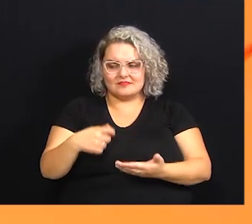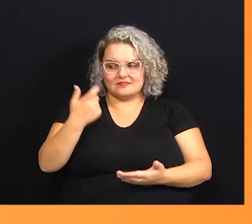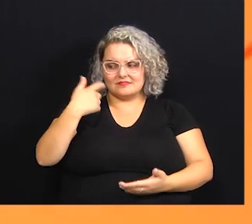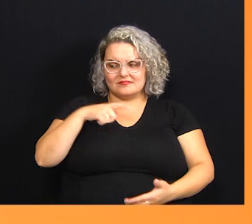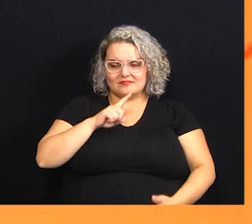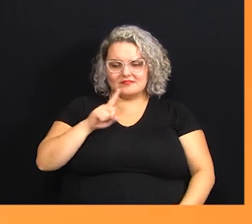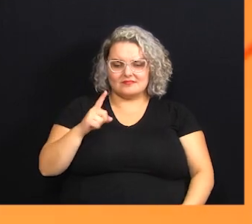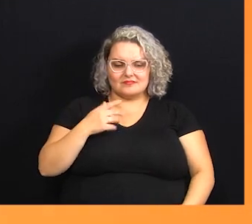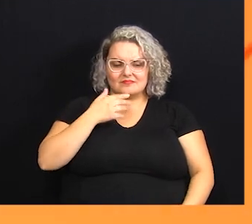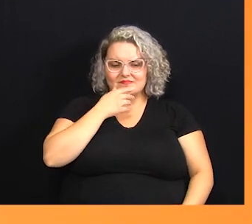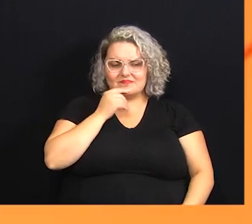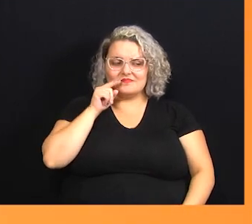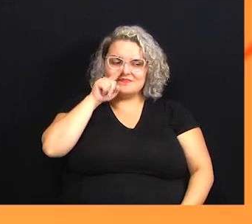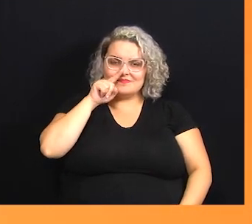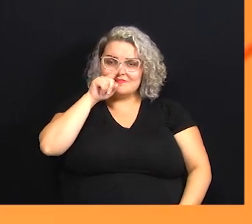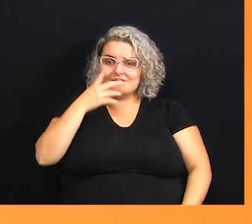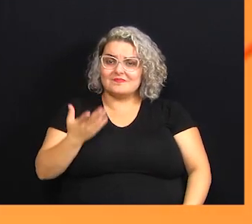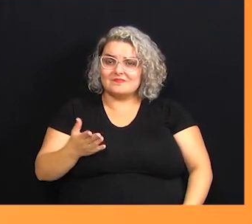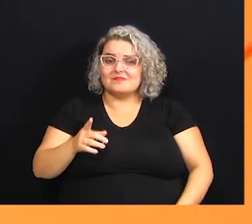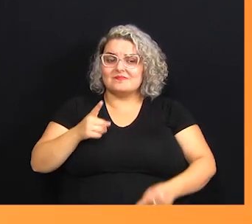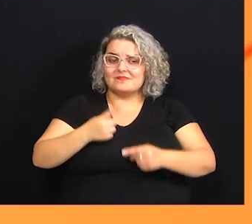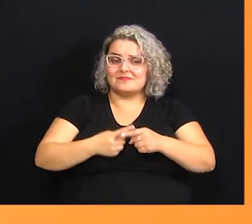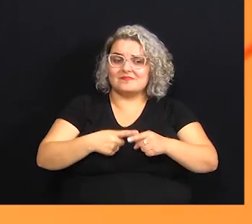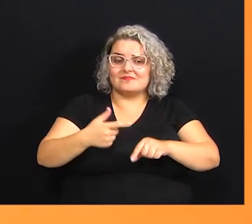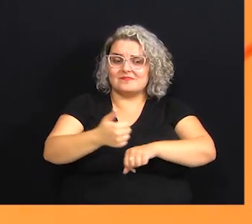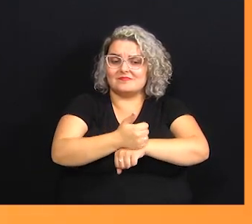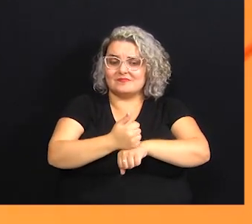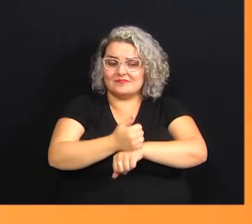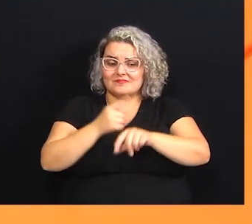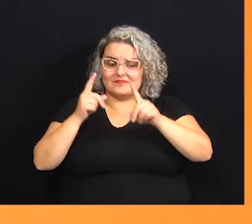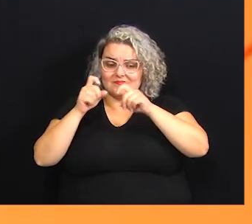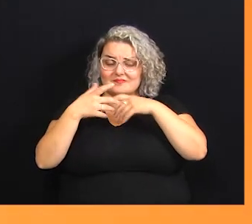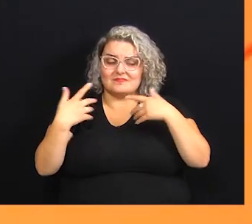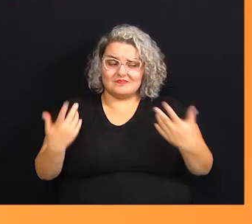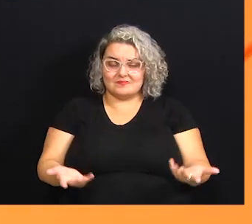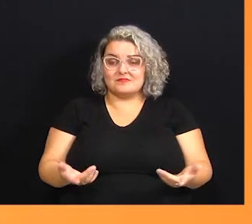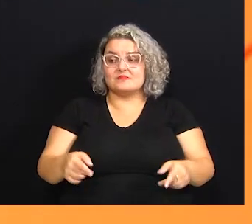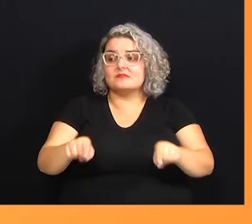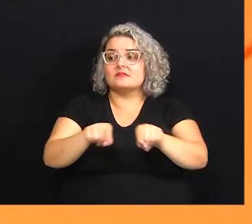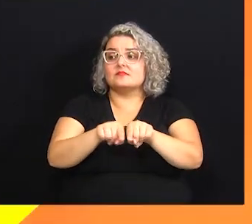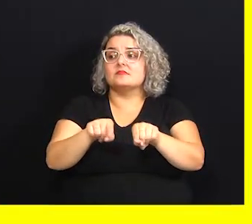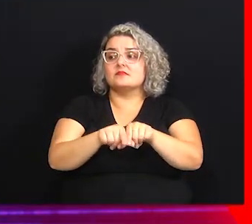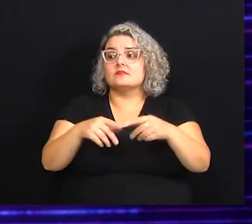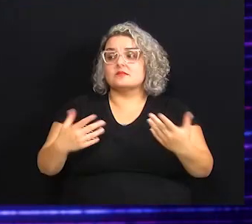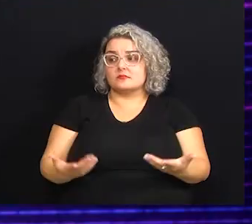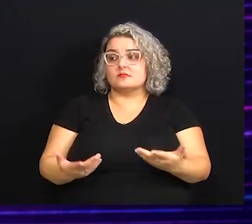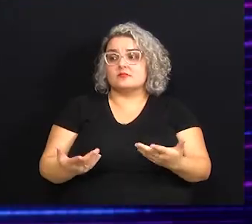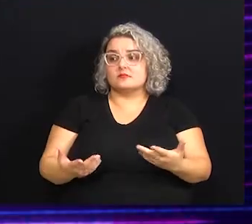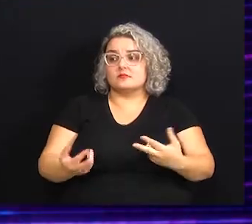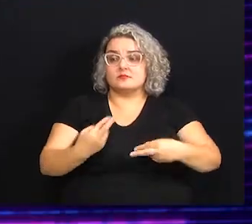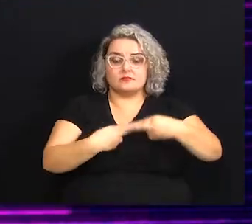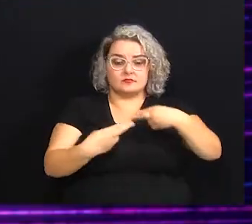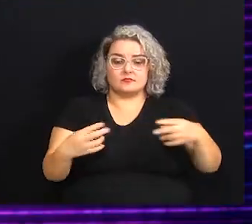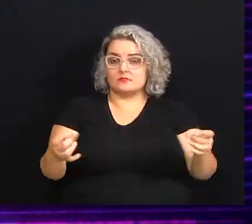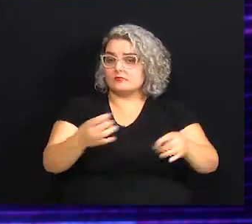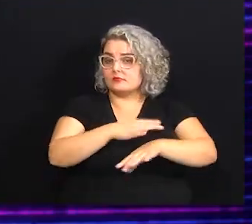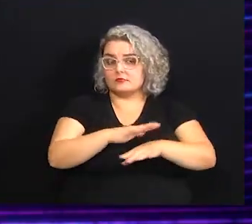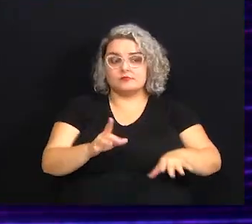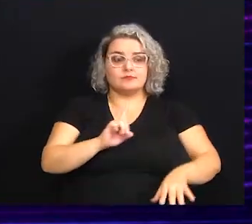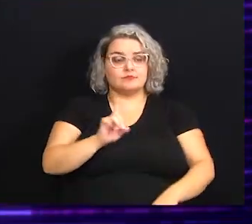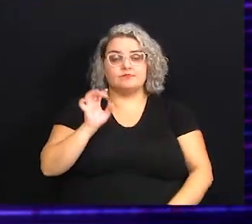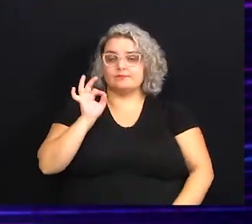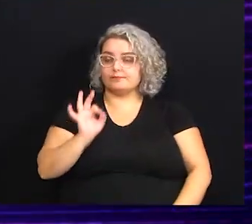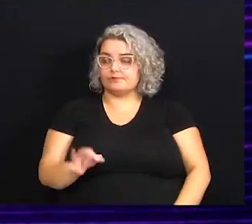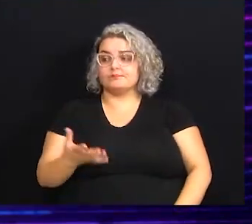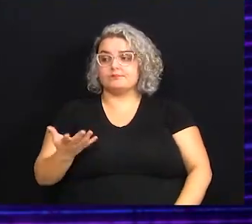não sou escritora? Será que eu arrisco porque é uma profissão complicada, difícil? E ao mesmo tempo ela acabou de sair de um relacionamento que não deu